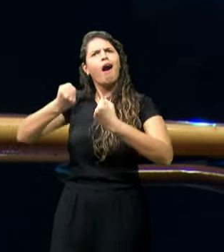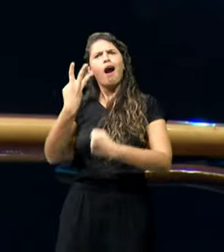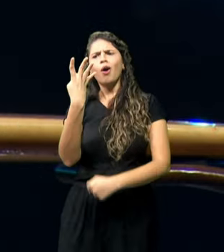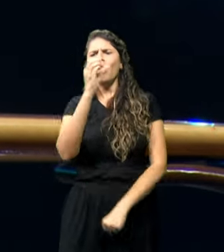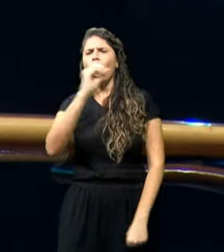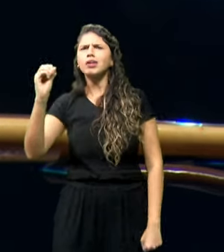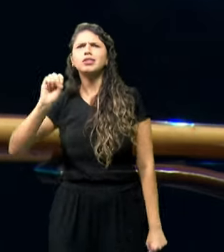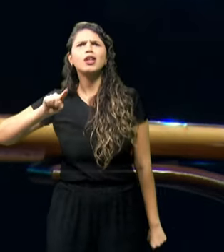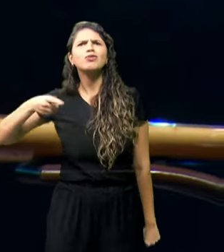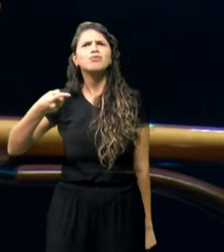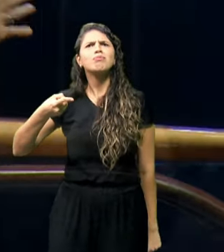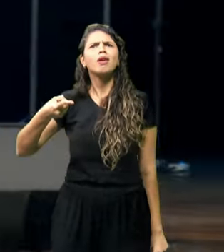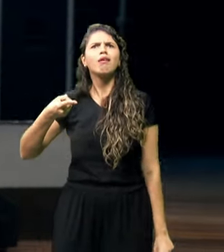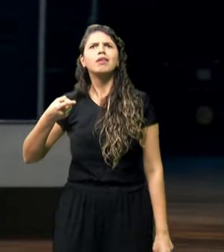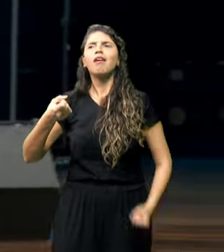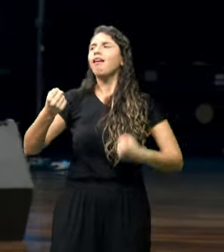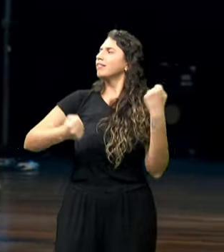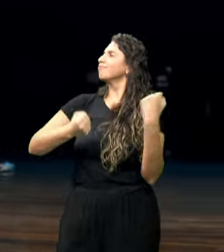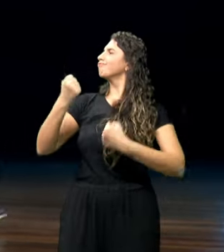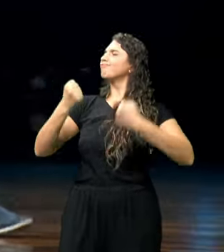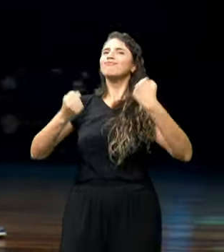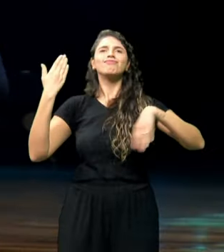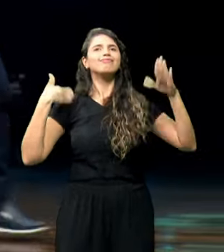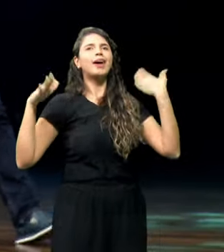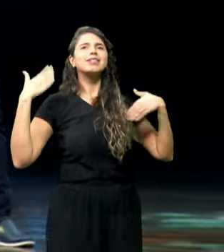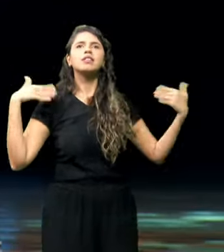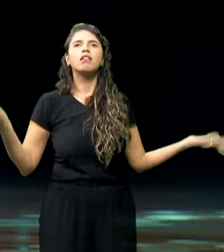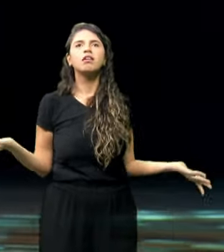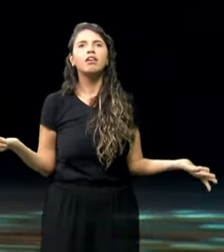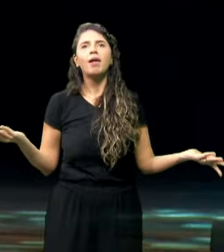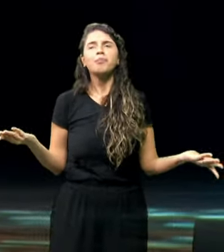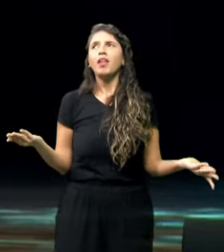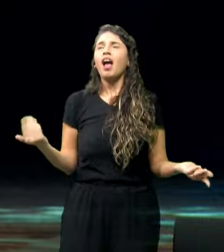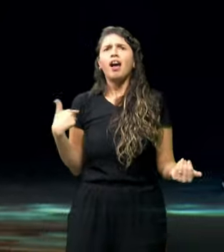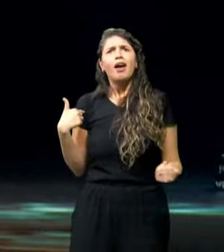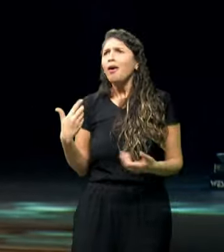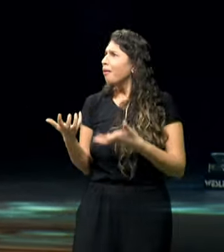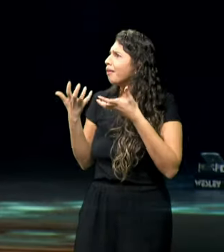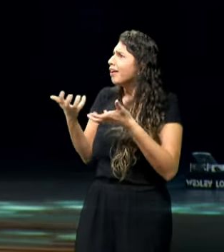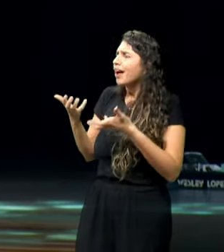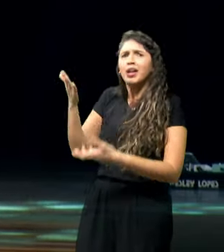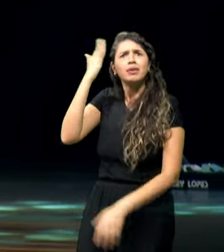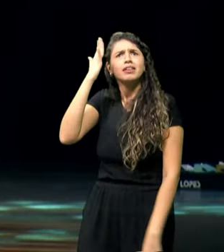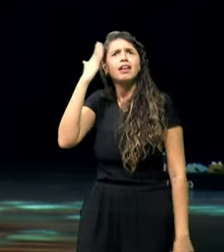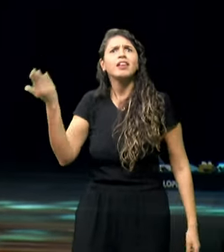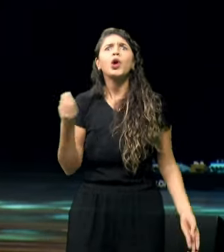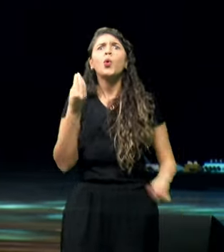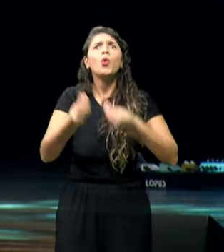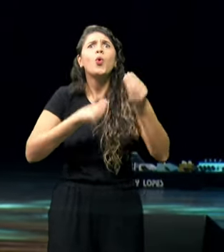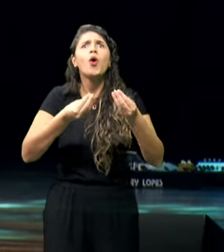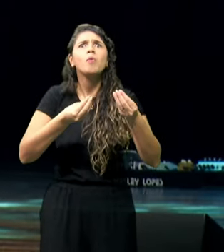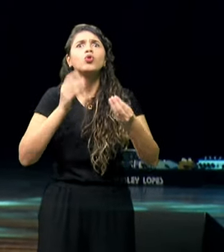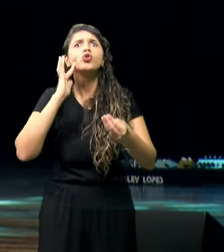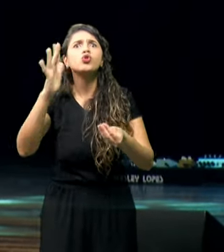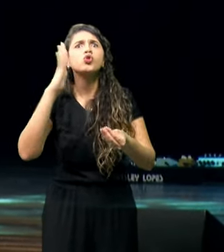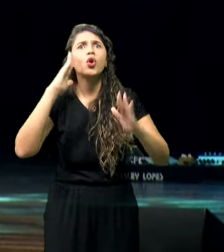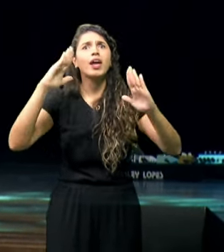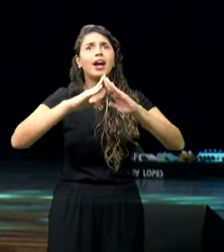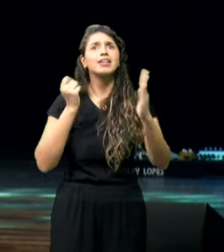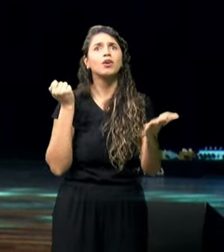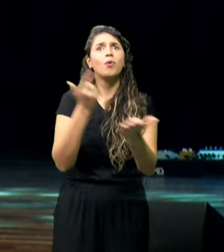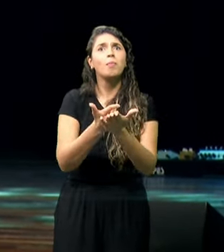Eu queria entender isso, Rina. Não, eu estou morando de aluguel, eu quero comprar uma casa. E o cara anda num carro de 400 mil, você está errado, meu irmão. Vai andar